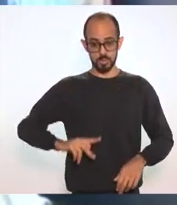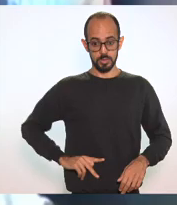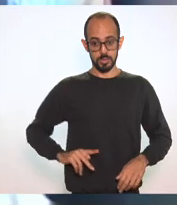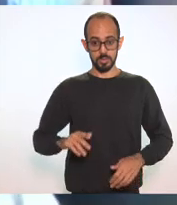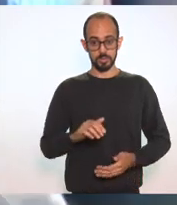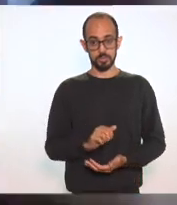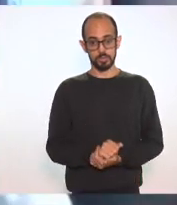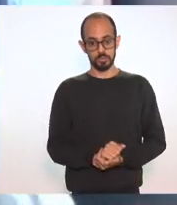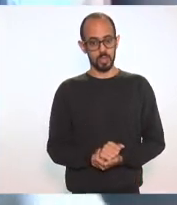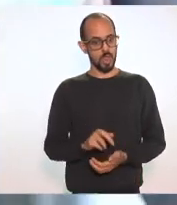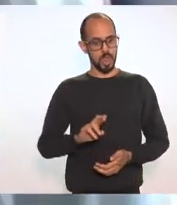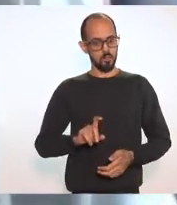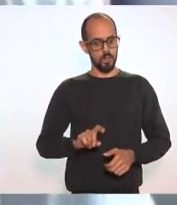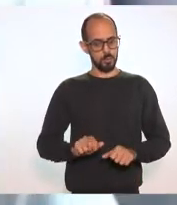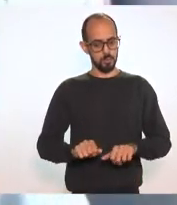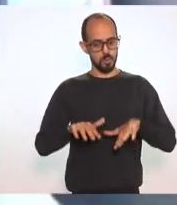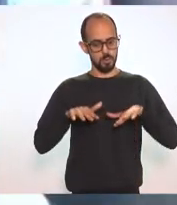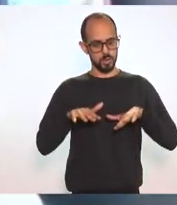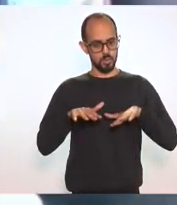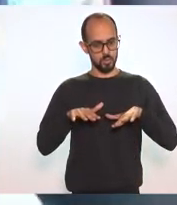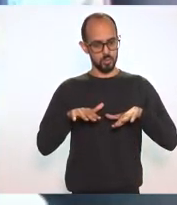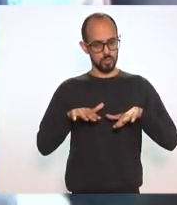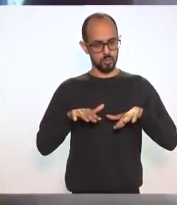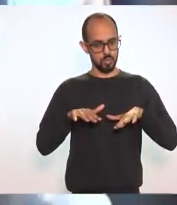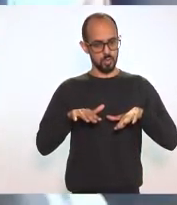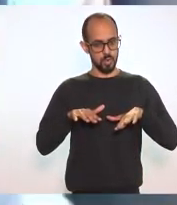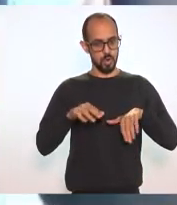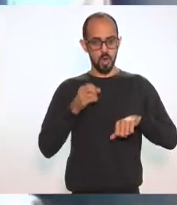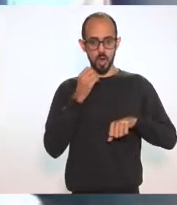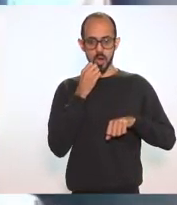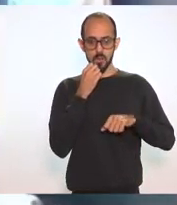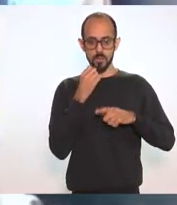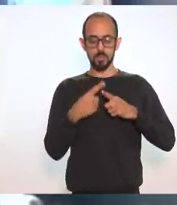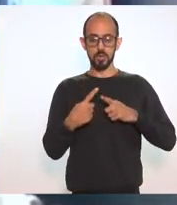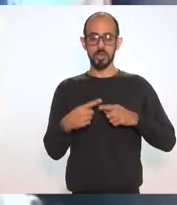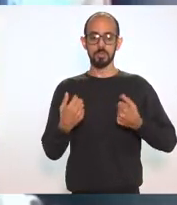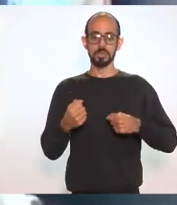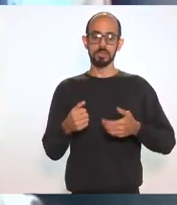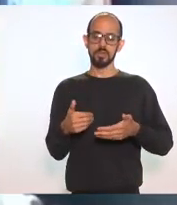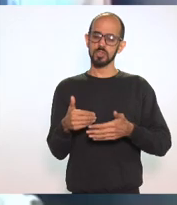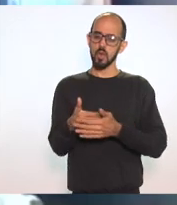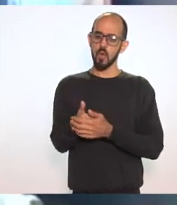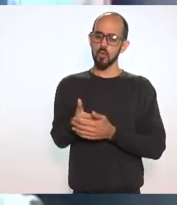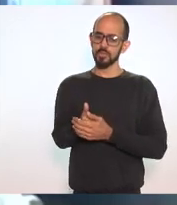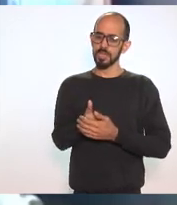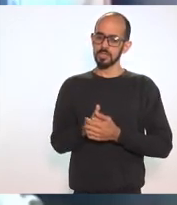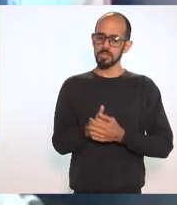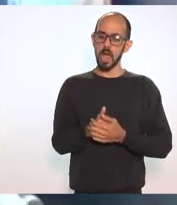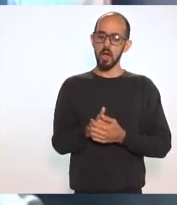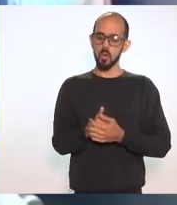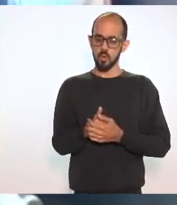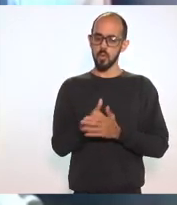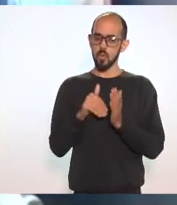foram públicas, até pelo tipo de confidencialidade das informações que foram